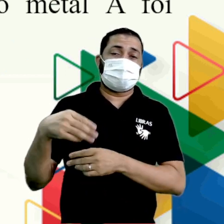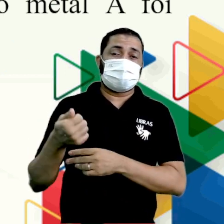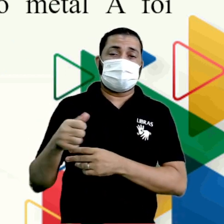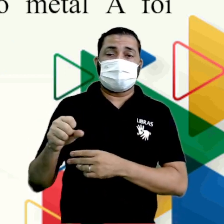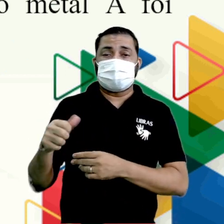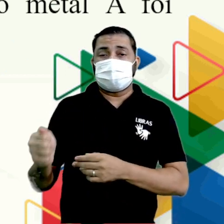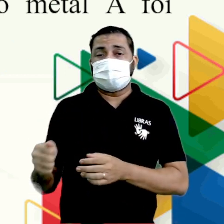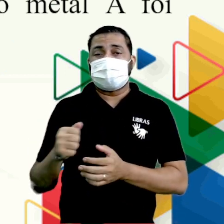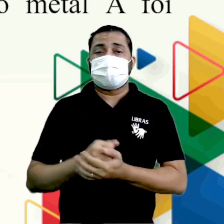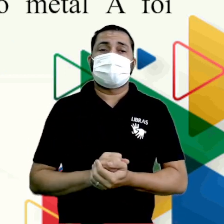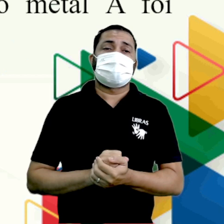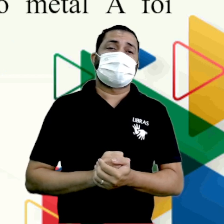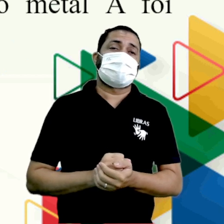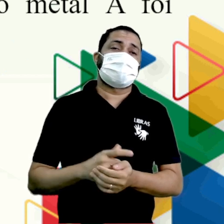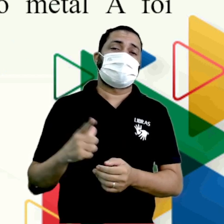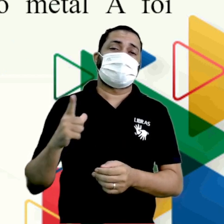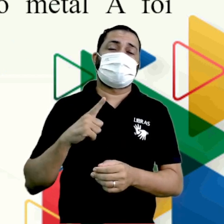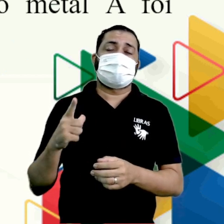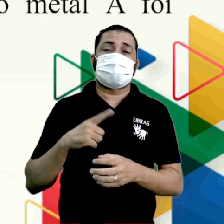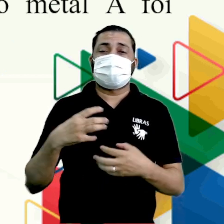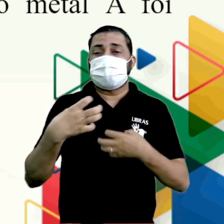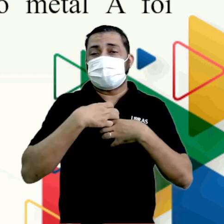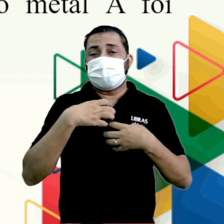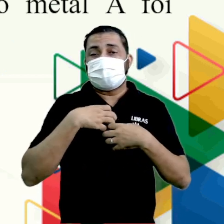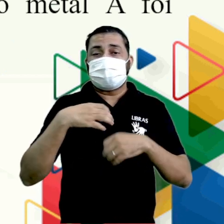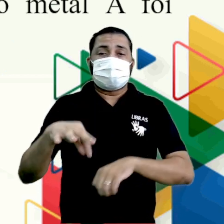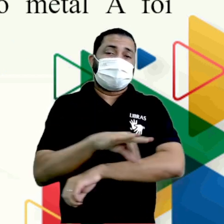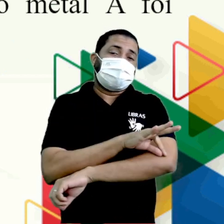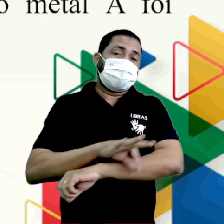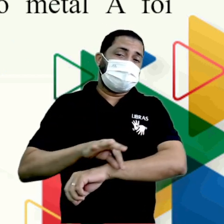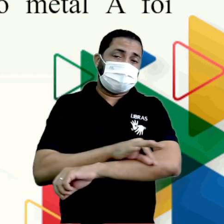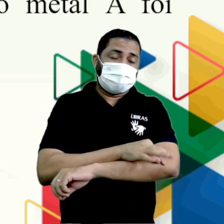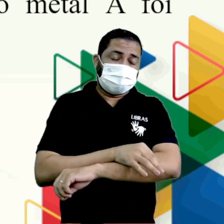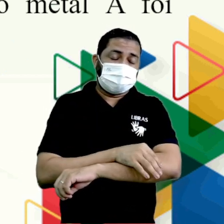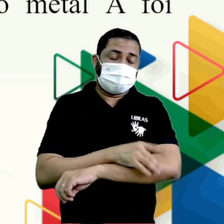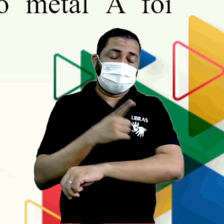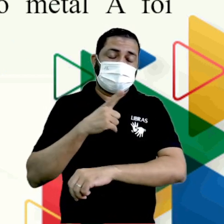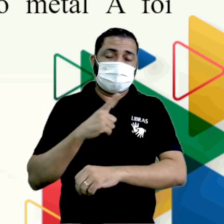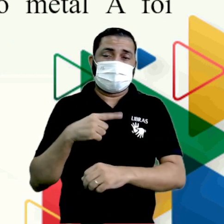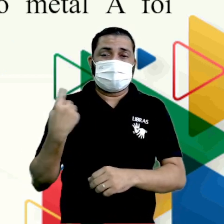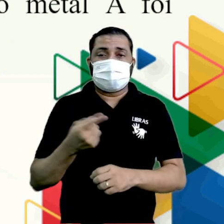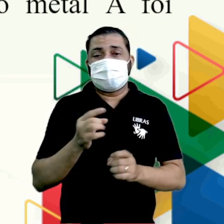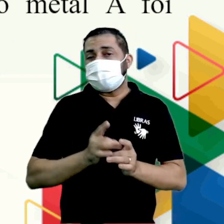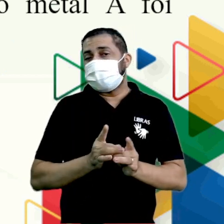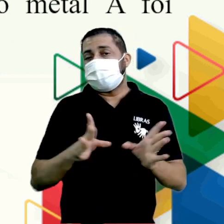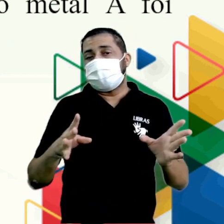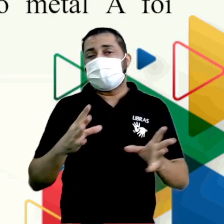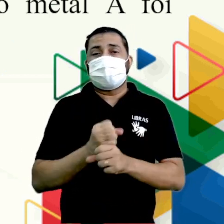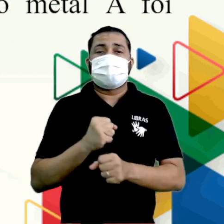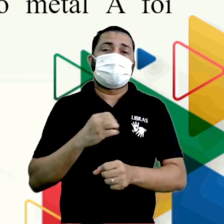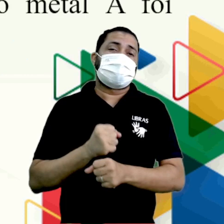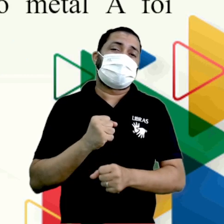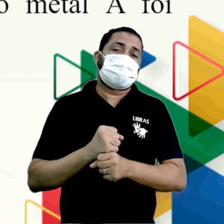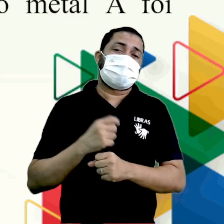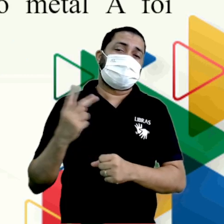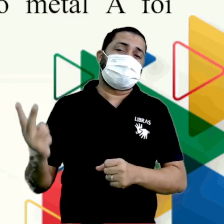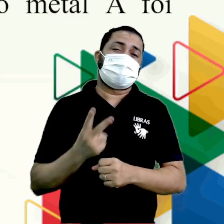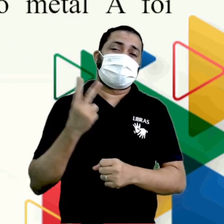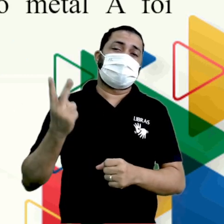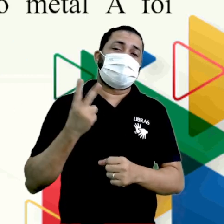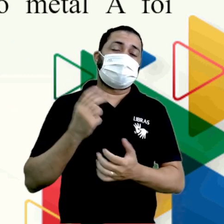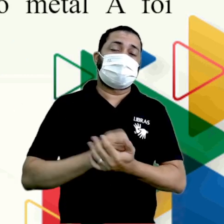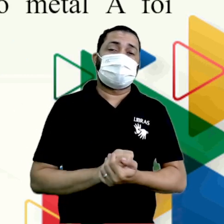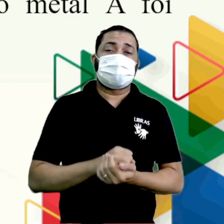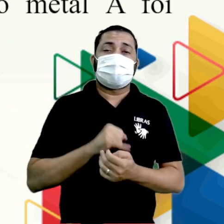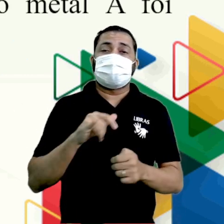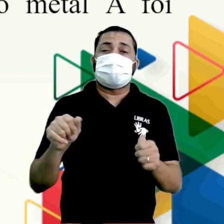deu a massa, deu as formas geométricas e deu medidas que nos permitem calcular os volumes. Se